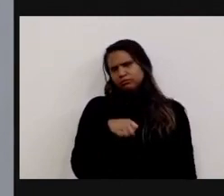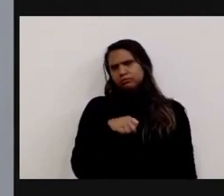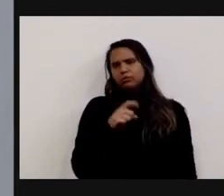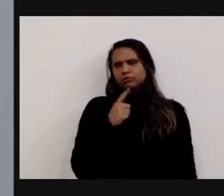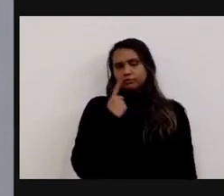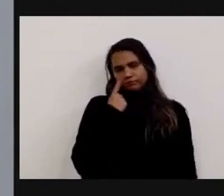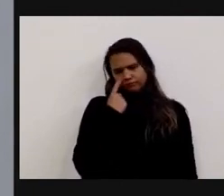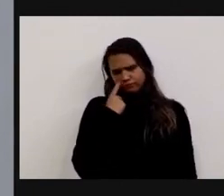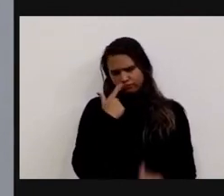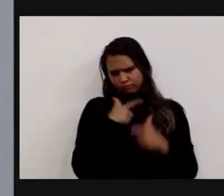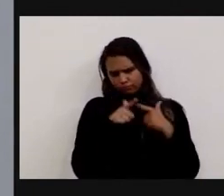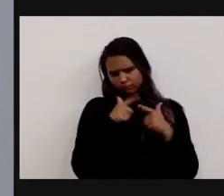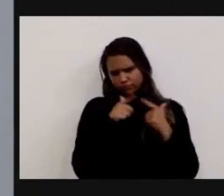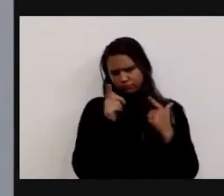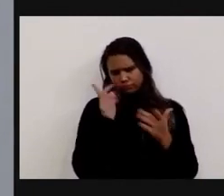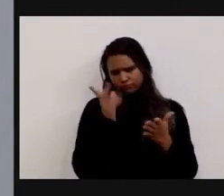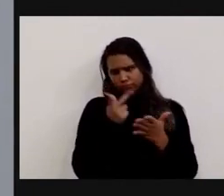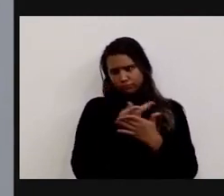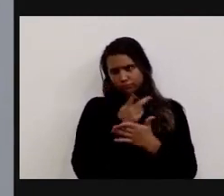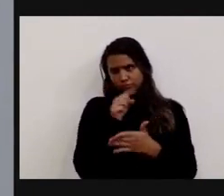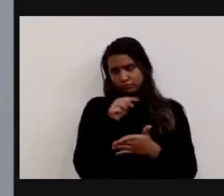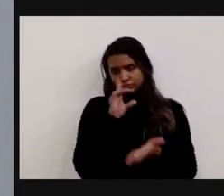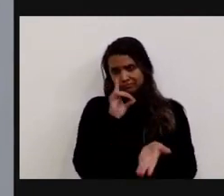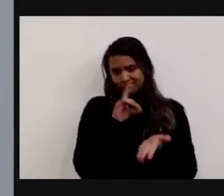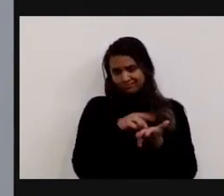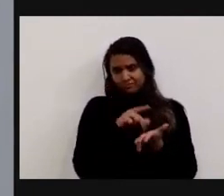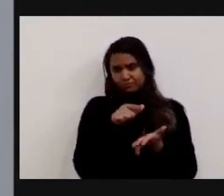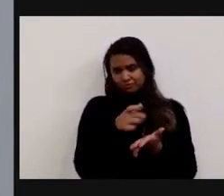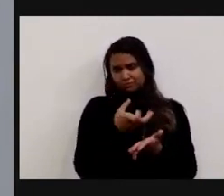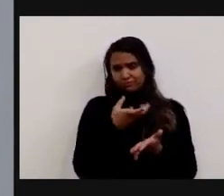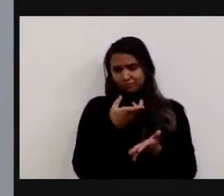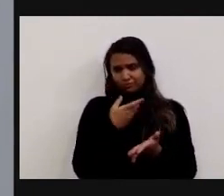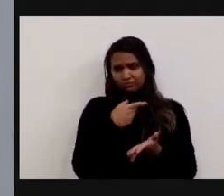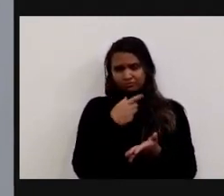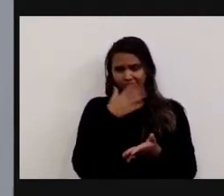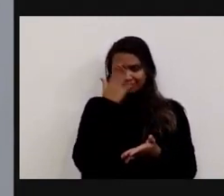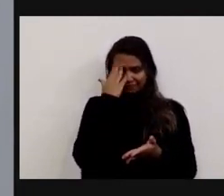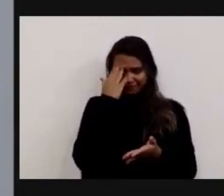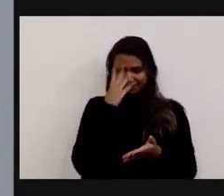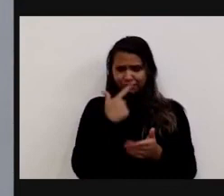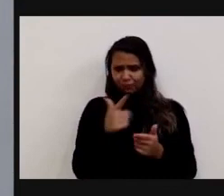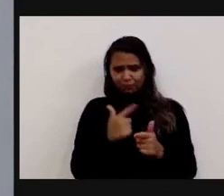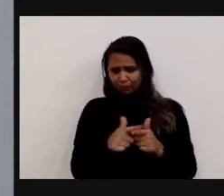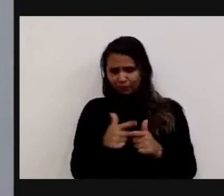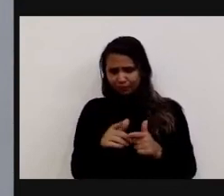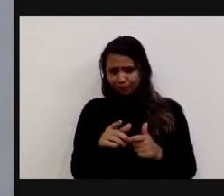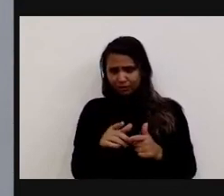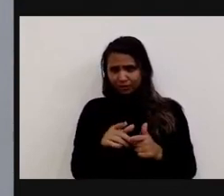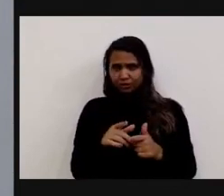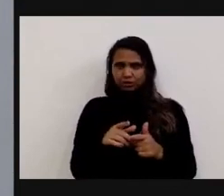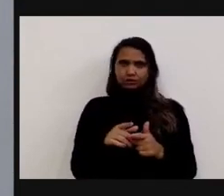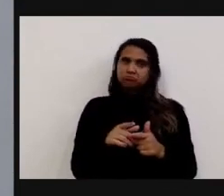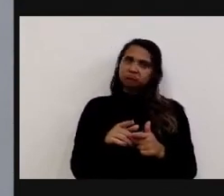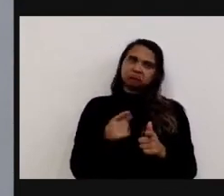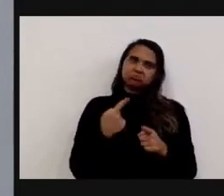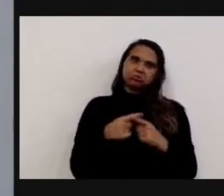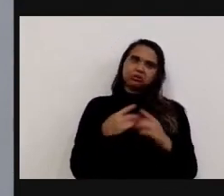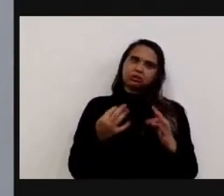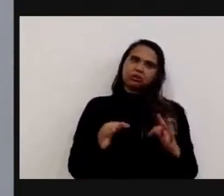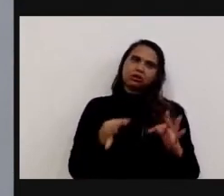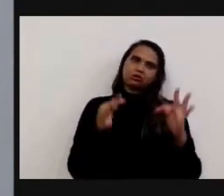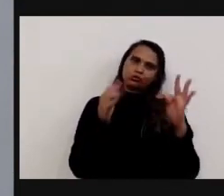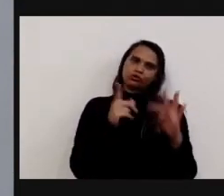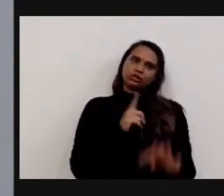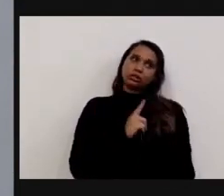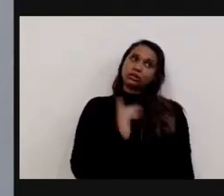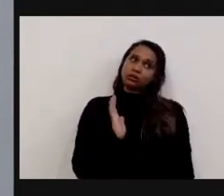vê o problema acontecendo ali real Mas será que o pessoal quer saber mesmo do problema acontecendo real essa que é a grande questão porque tecnologia já tem